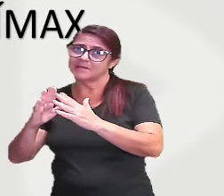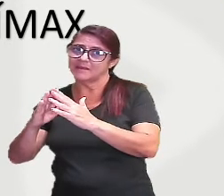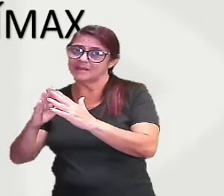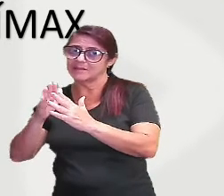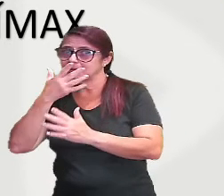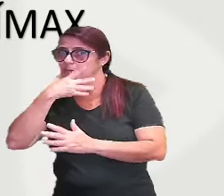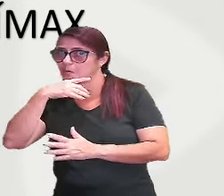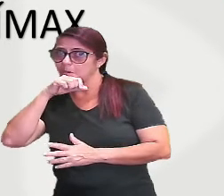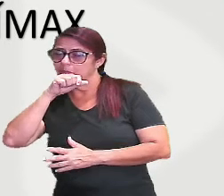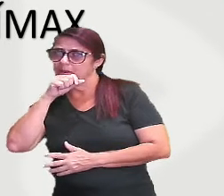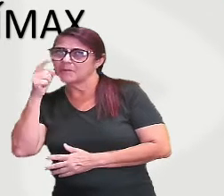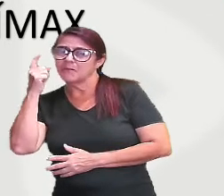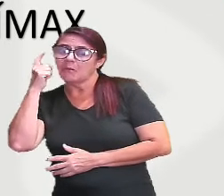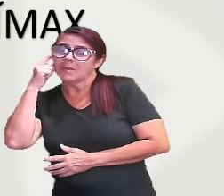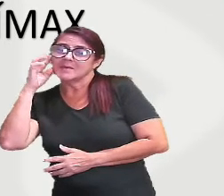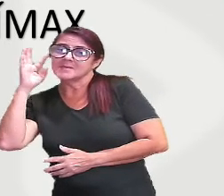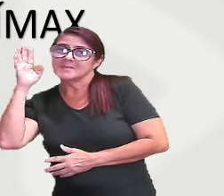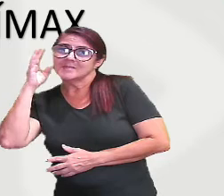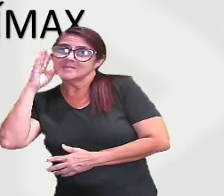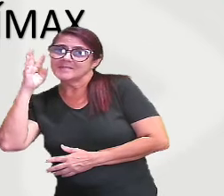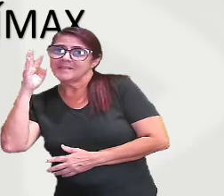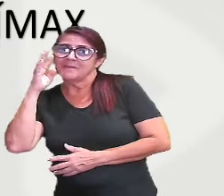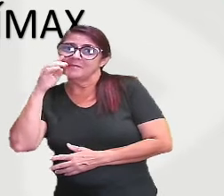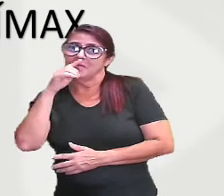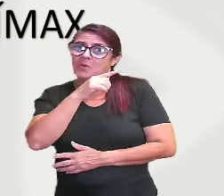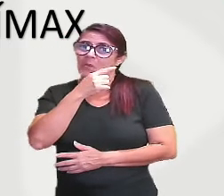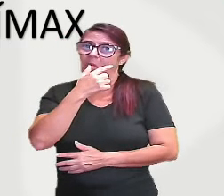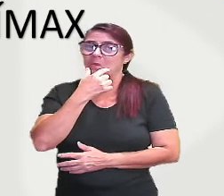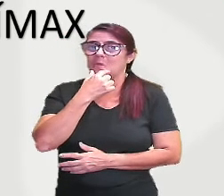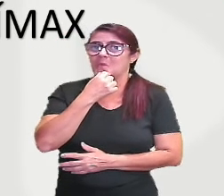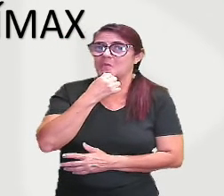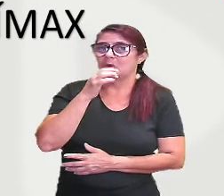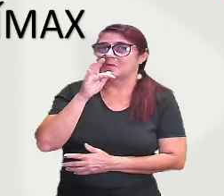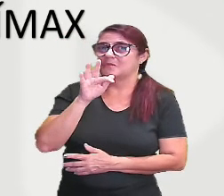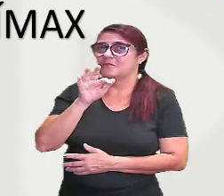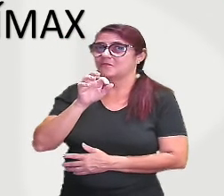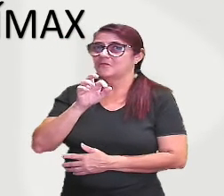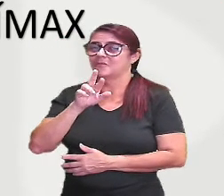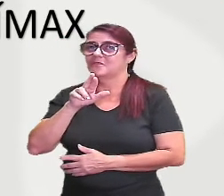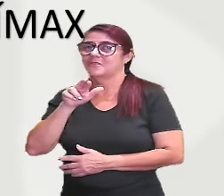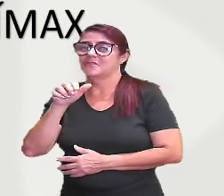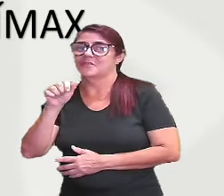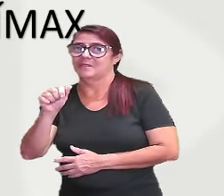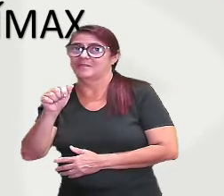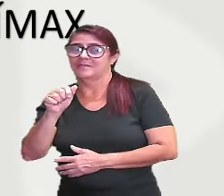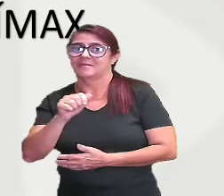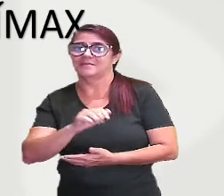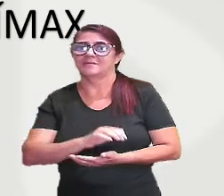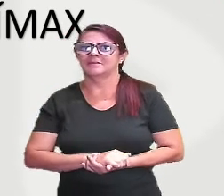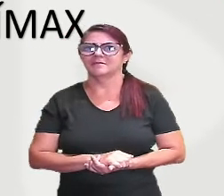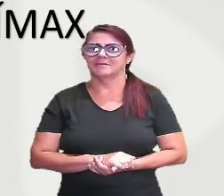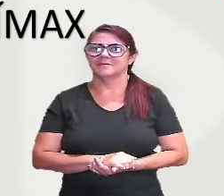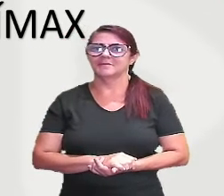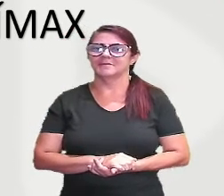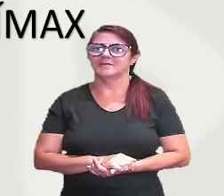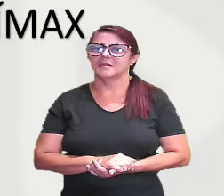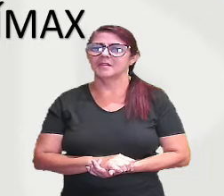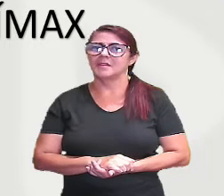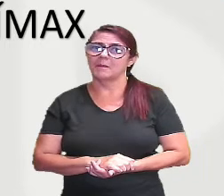apaixonar pela fera, que é a parte importante da história. Sem isso, ela não teria